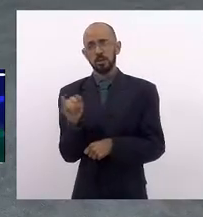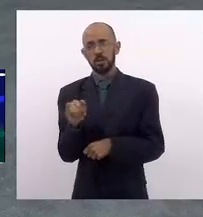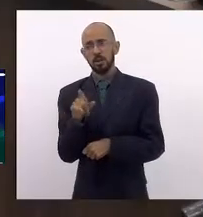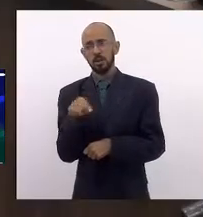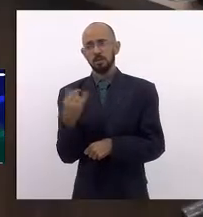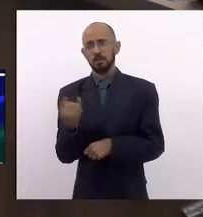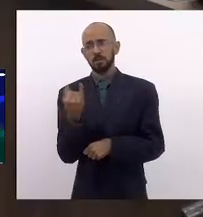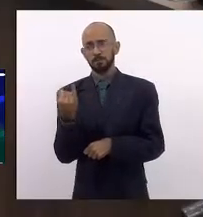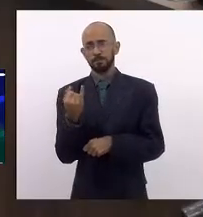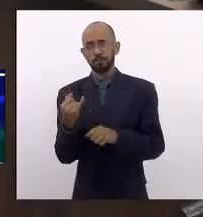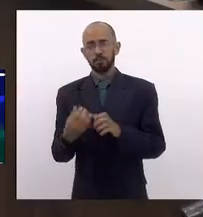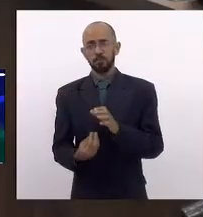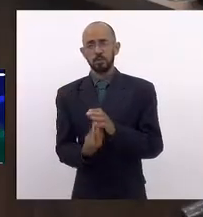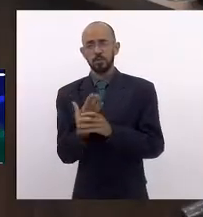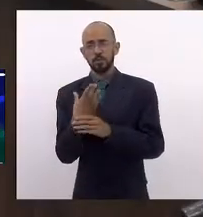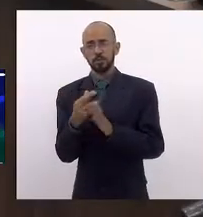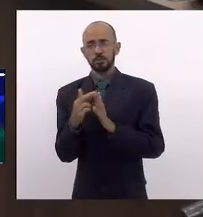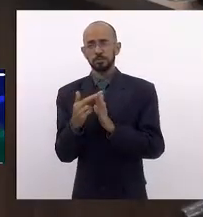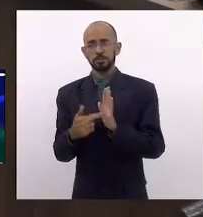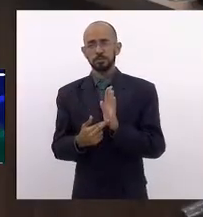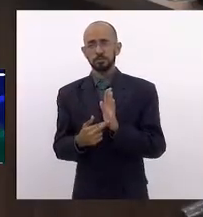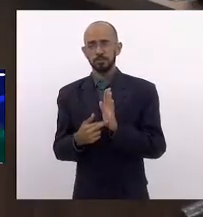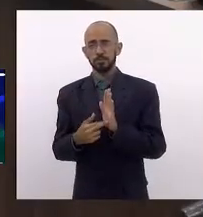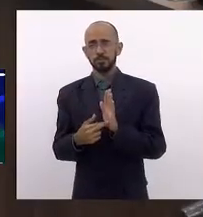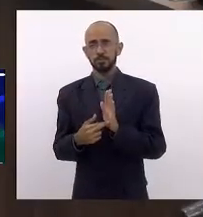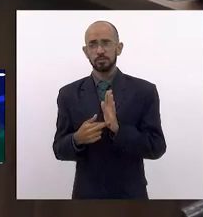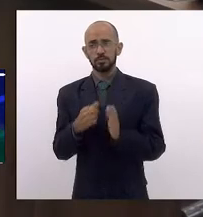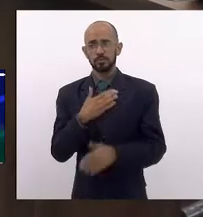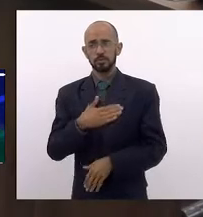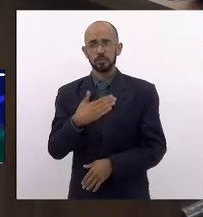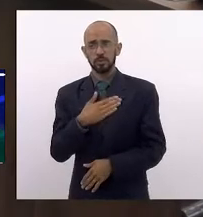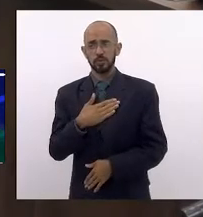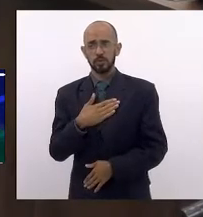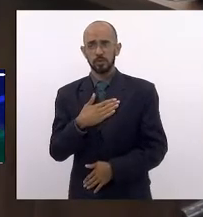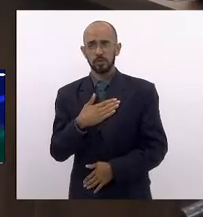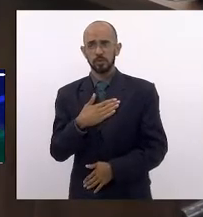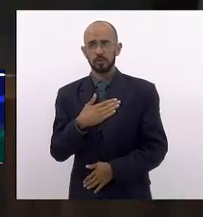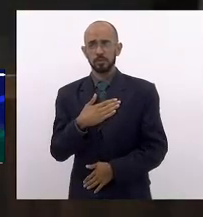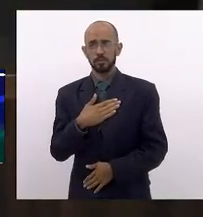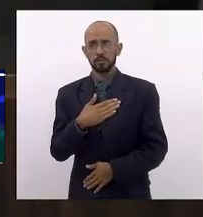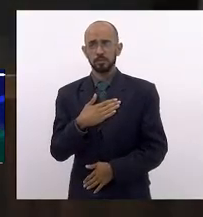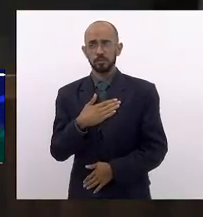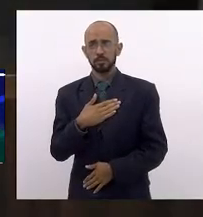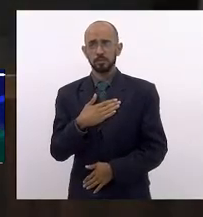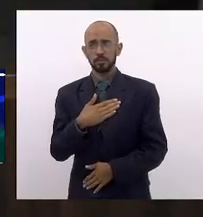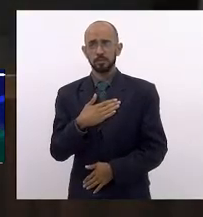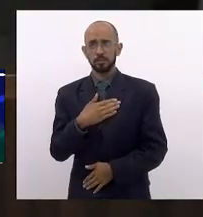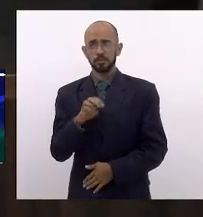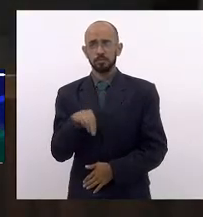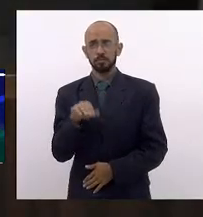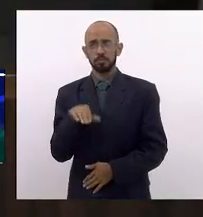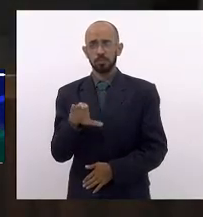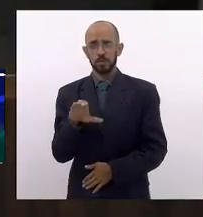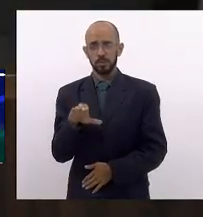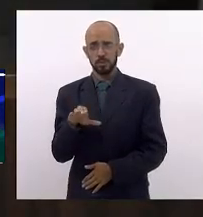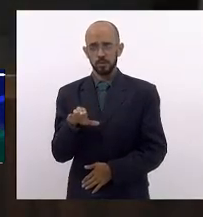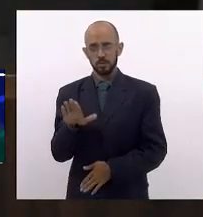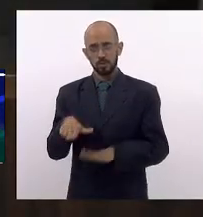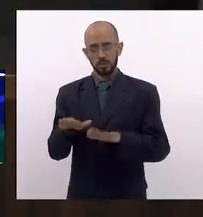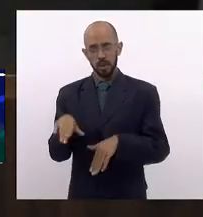formatação do relatório que a gente consiga resultados satisfatórios internet o deputado Domingos eu sou tá